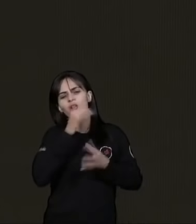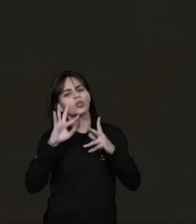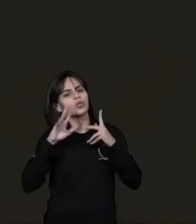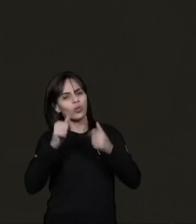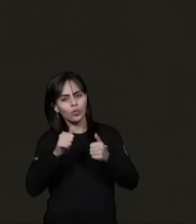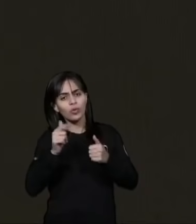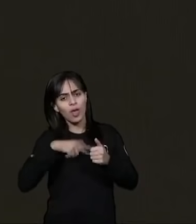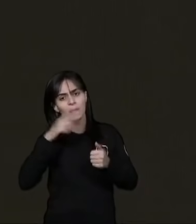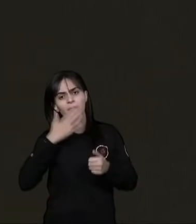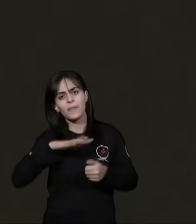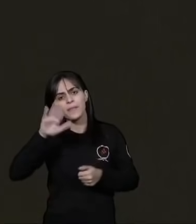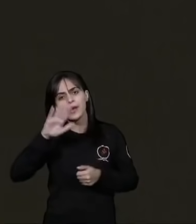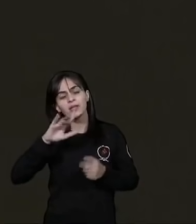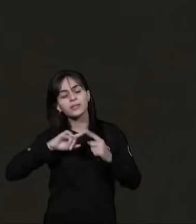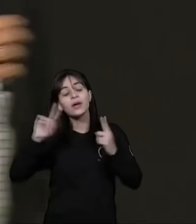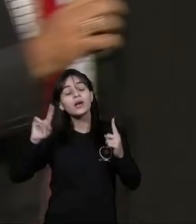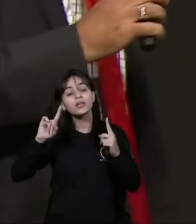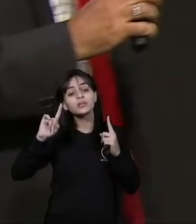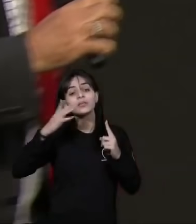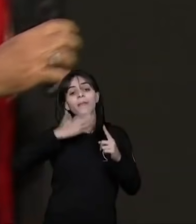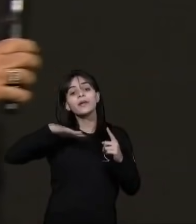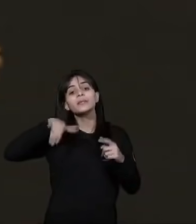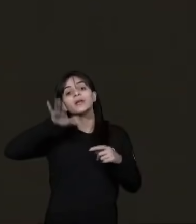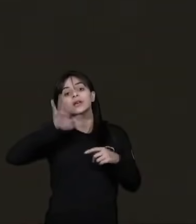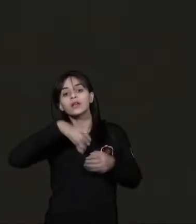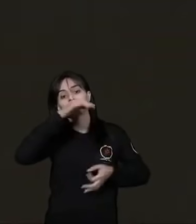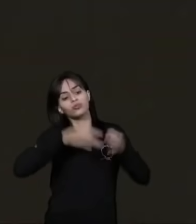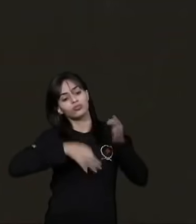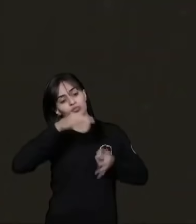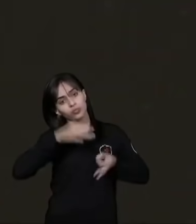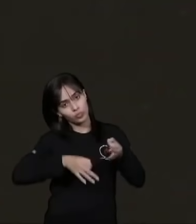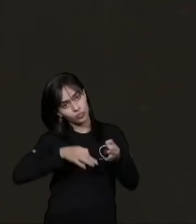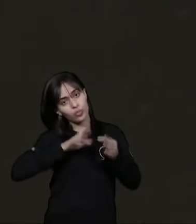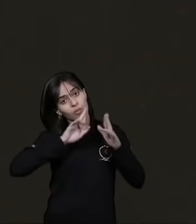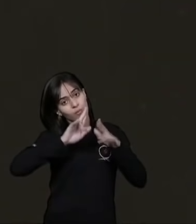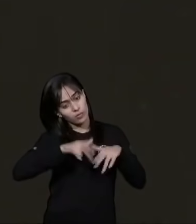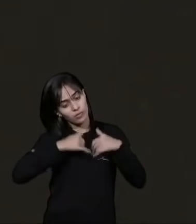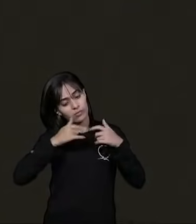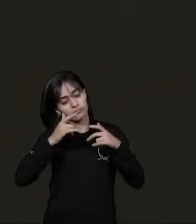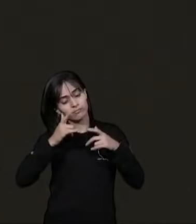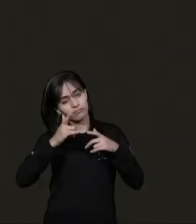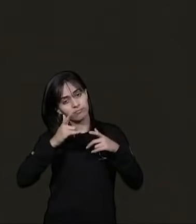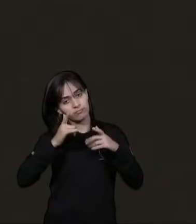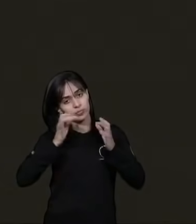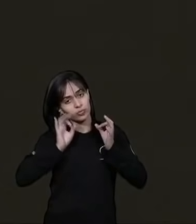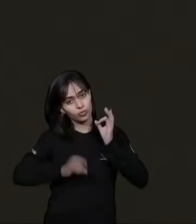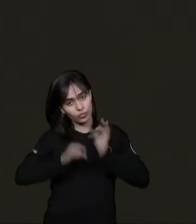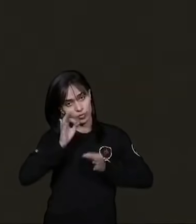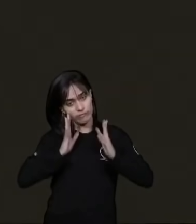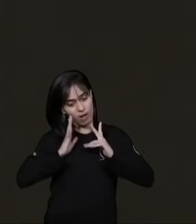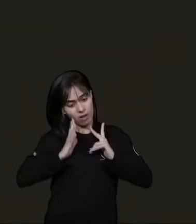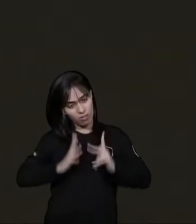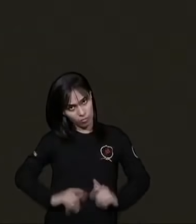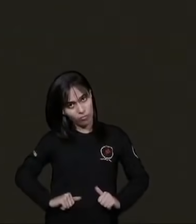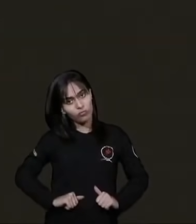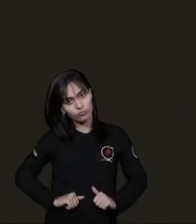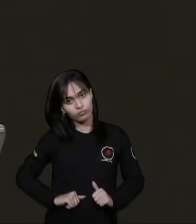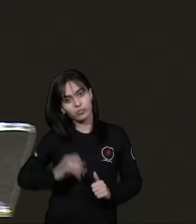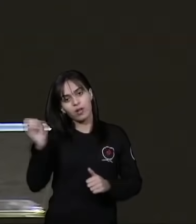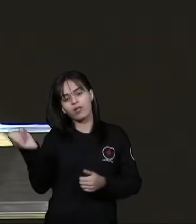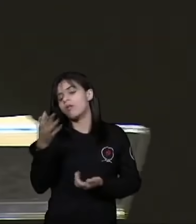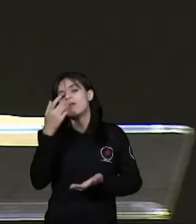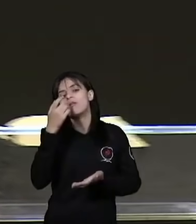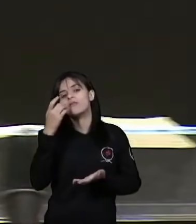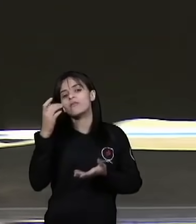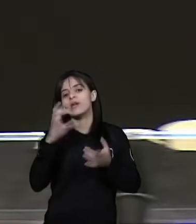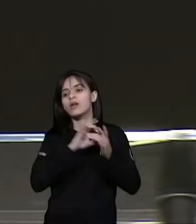de todas é uma promessa mas é uma promessa para quem Para que justo e junto hoje na Nova Aliança é aquele